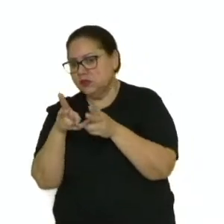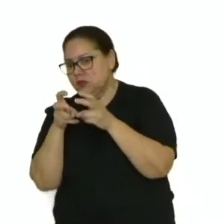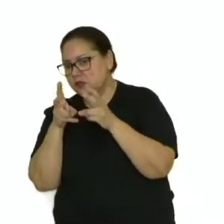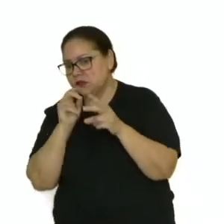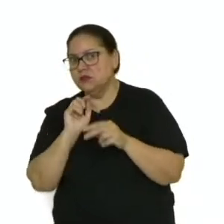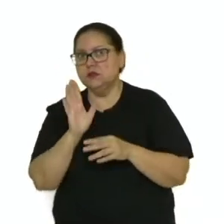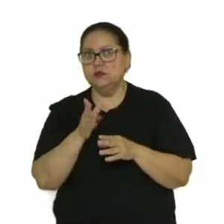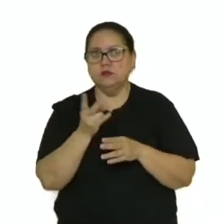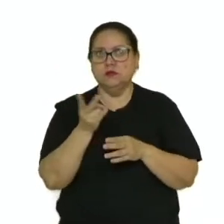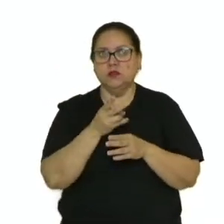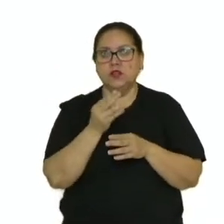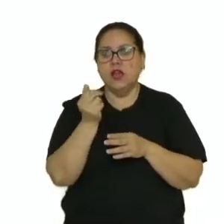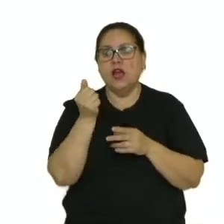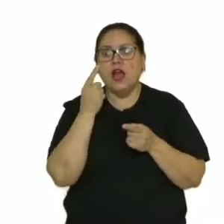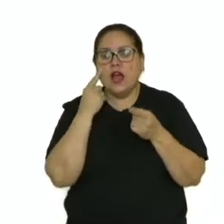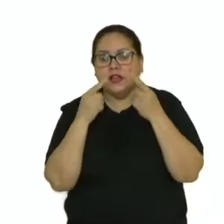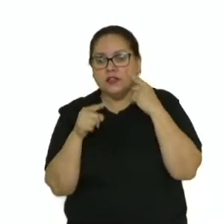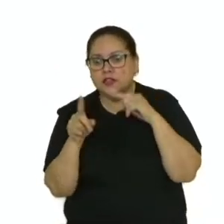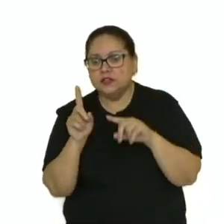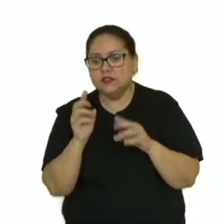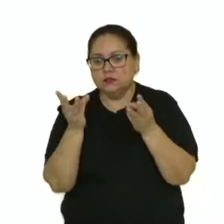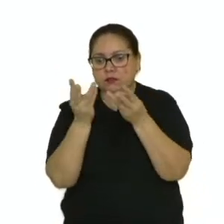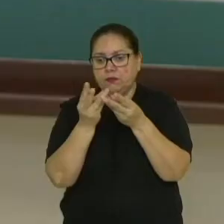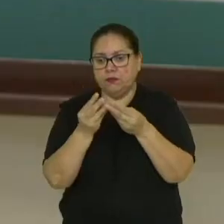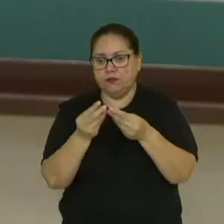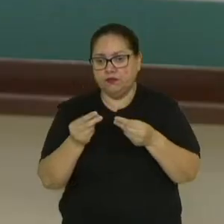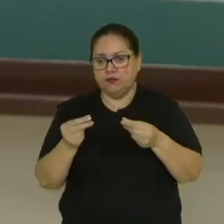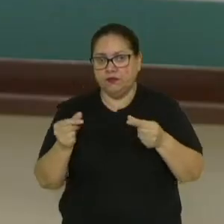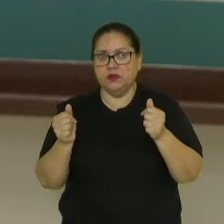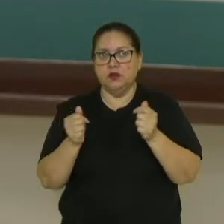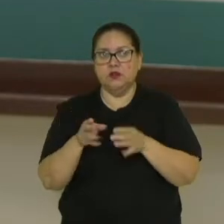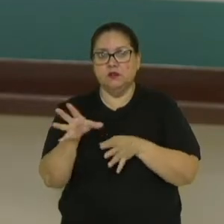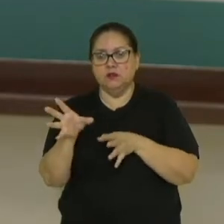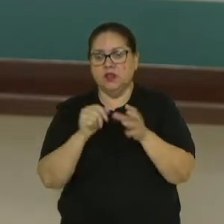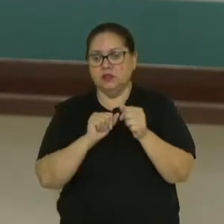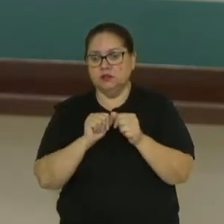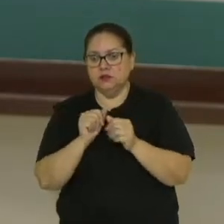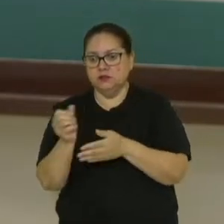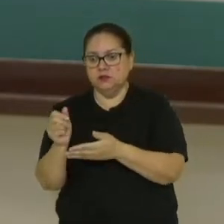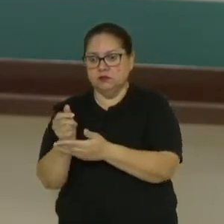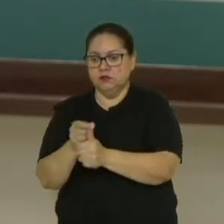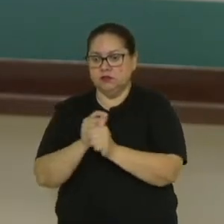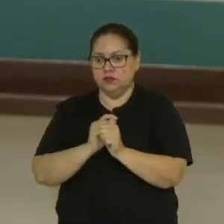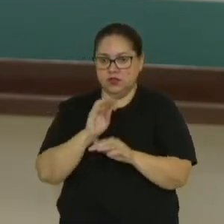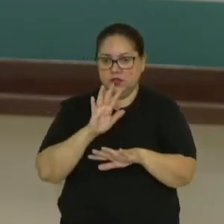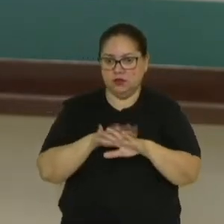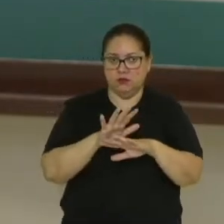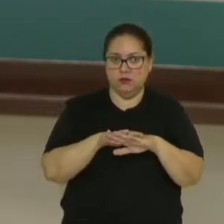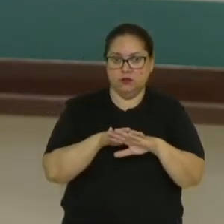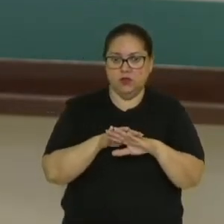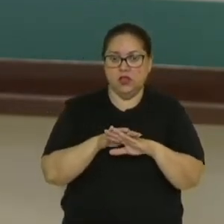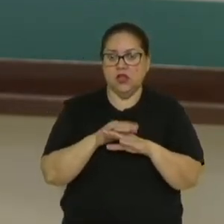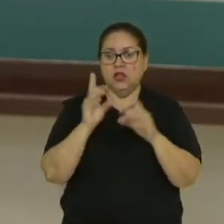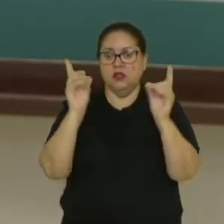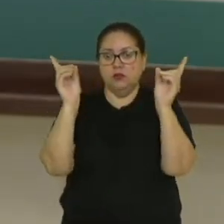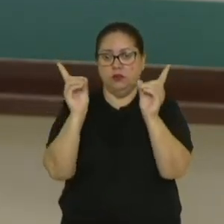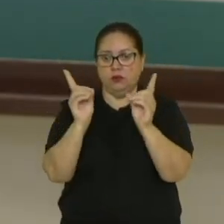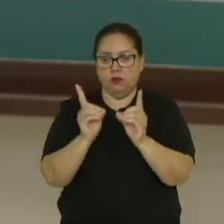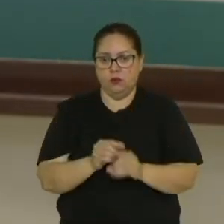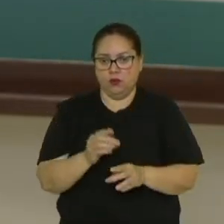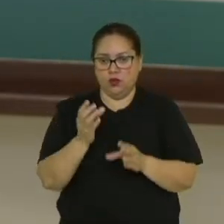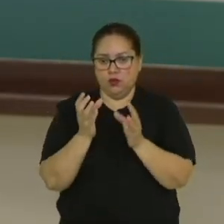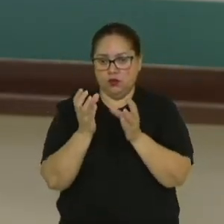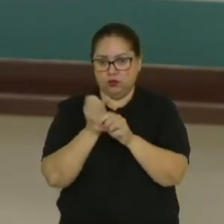observada, então o termo análise, e decomposição, que a gente pega lá emprestado, por exemplo, da matemática. Decomponha um número